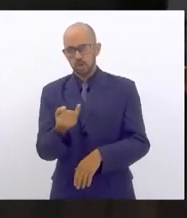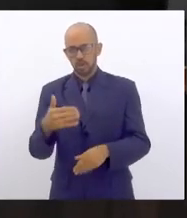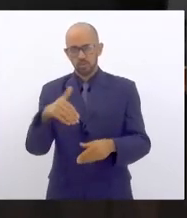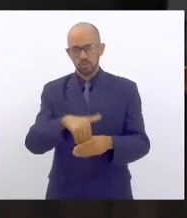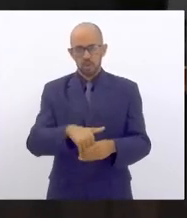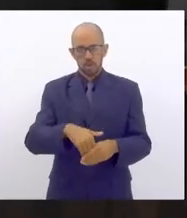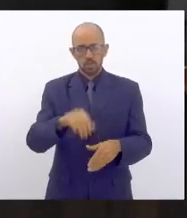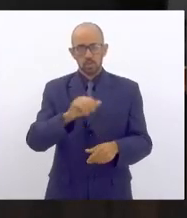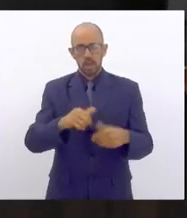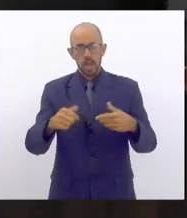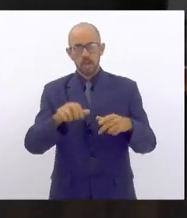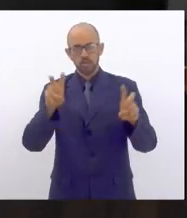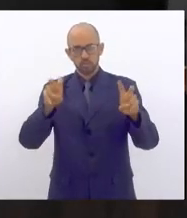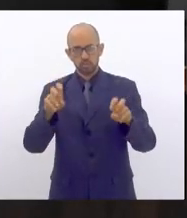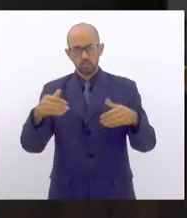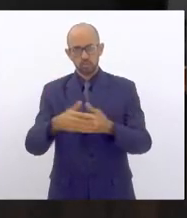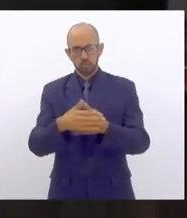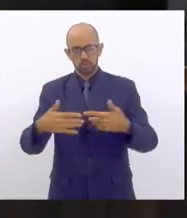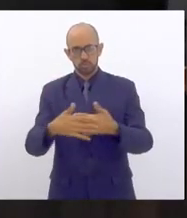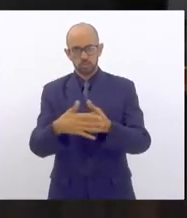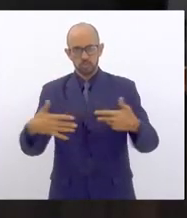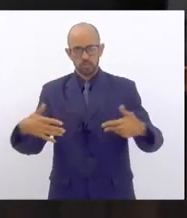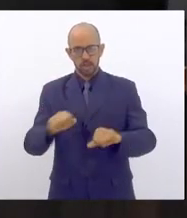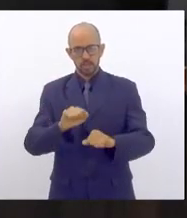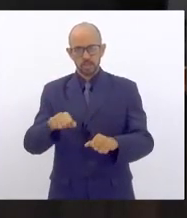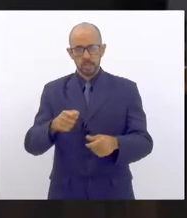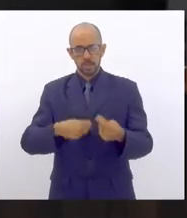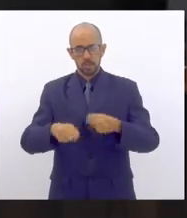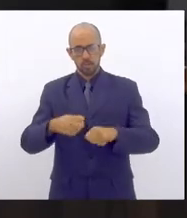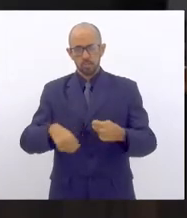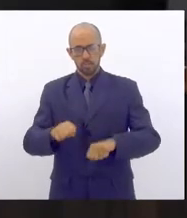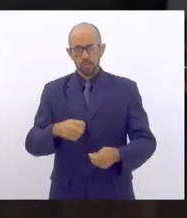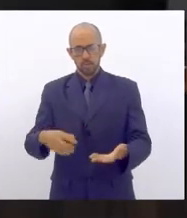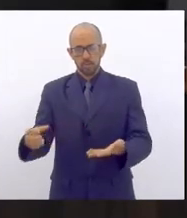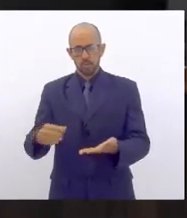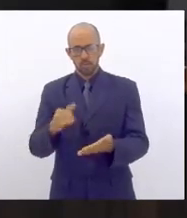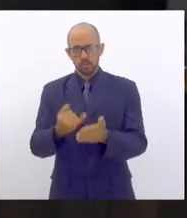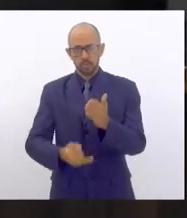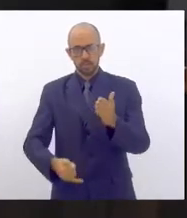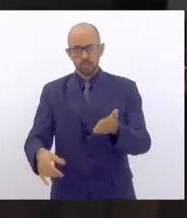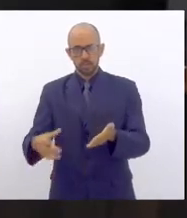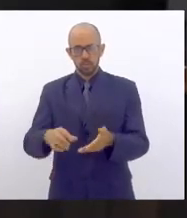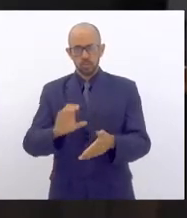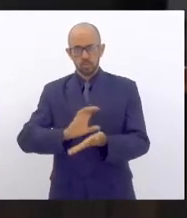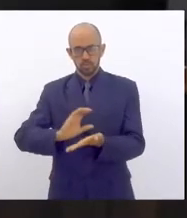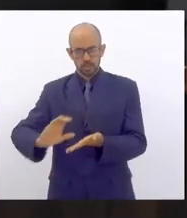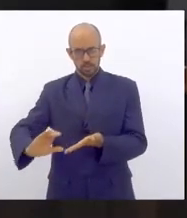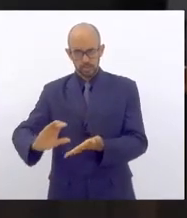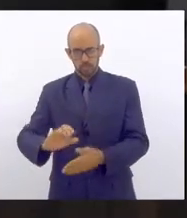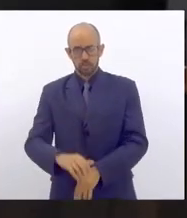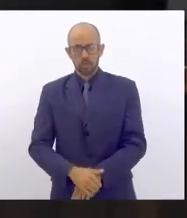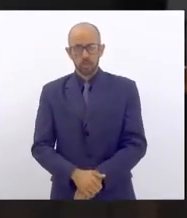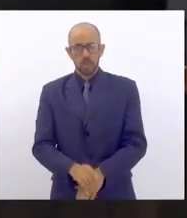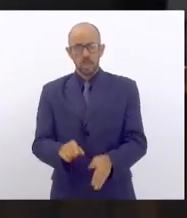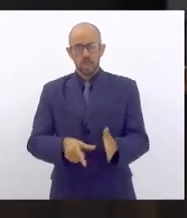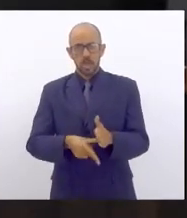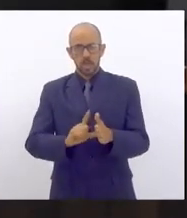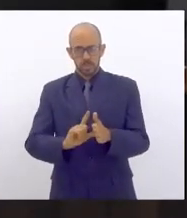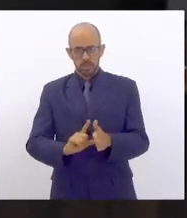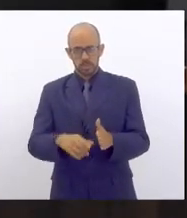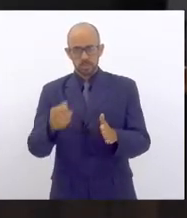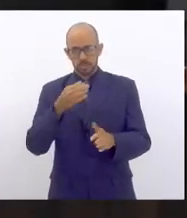Assuntos Municipais, Desenvolvimento Regional, de Economia, de Tributação e Orçamento. A presidência, antes de colher os pareceres, quer